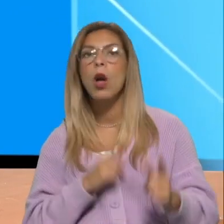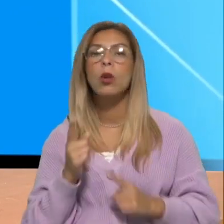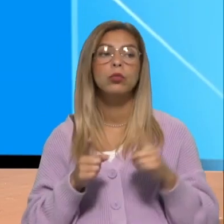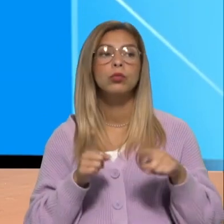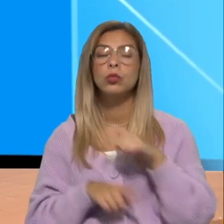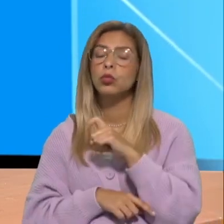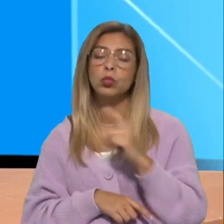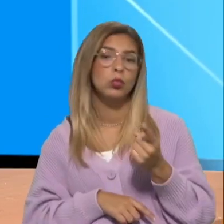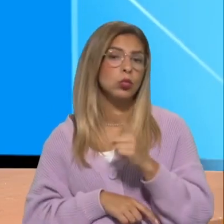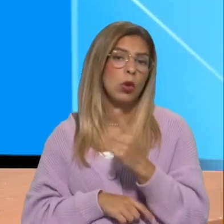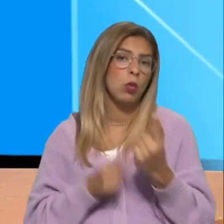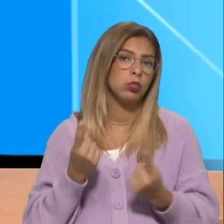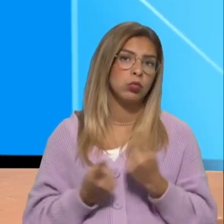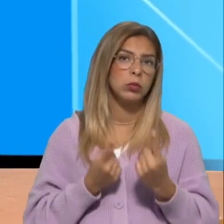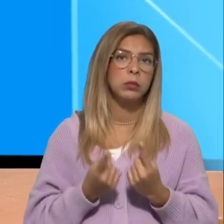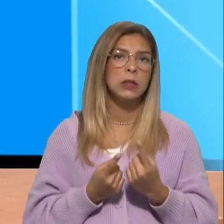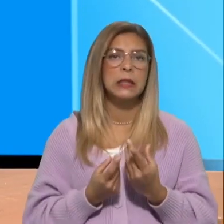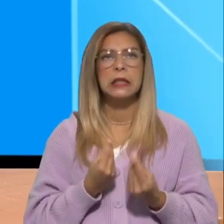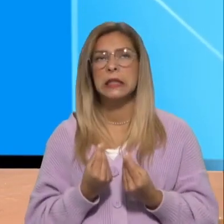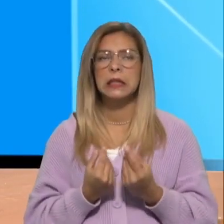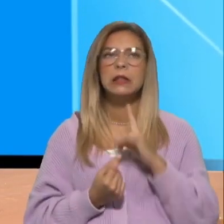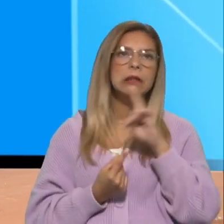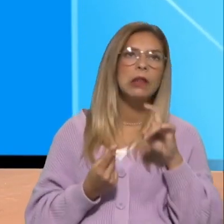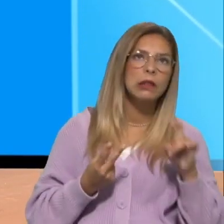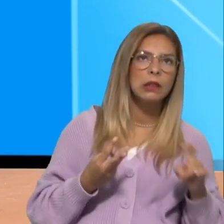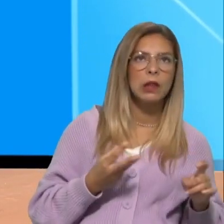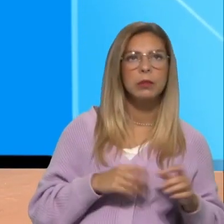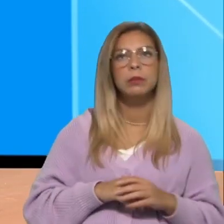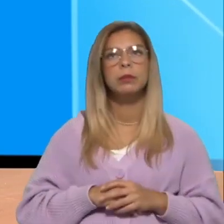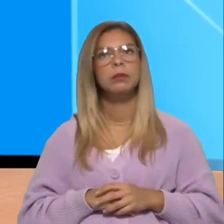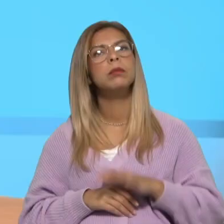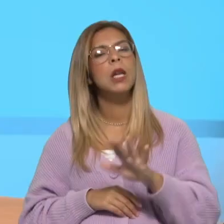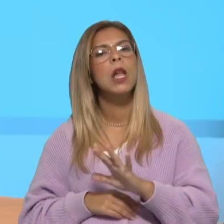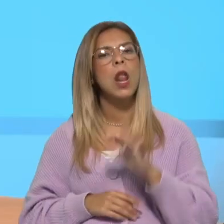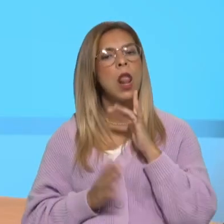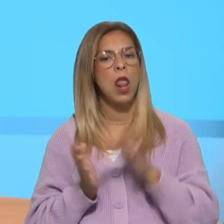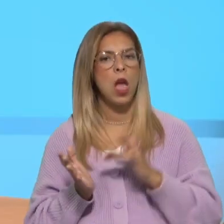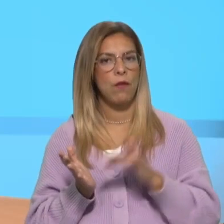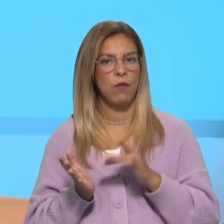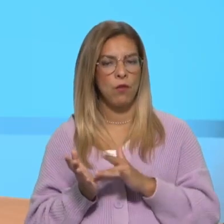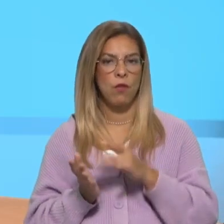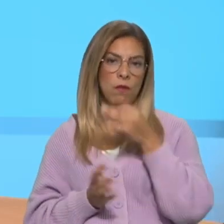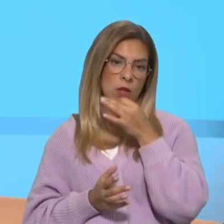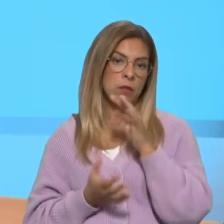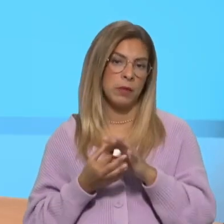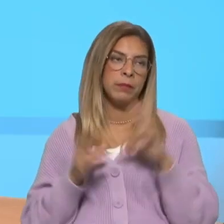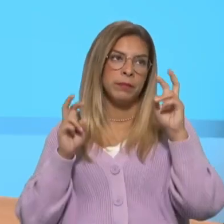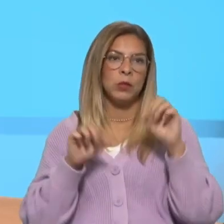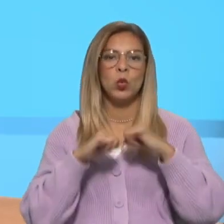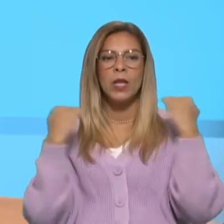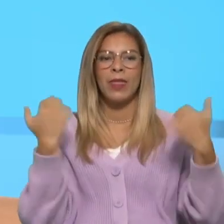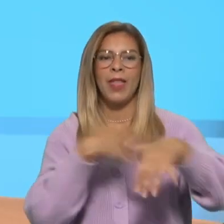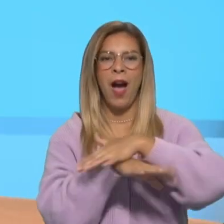sequer, não é? Pronto, depois há toda esta questão. O livro fala numa doença social. Isto porque há um outro tema,